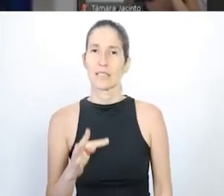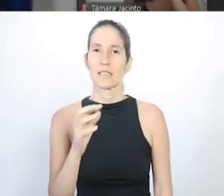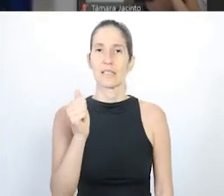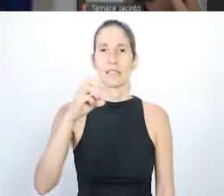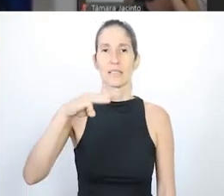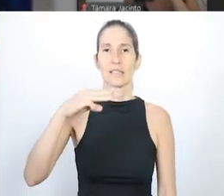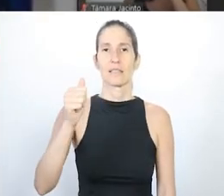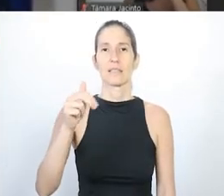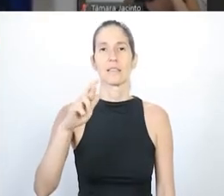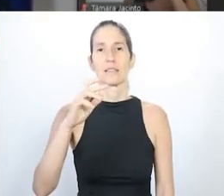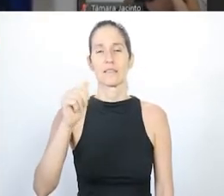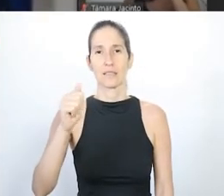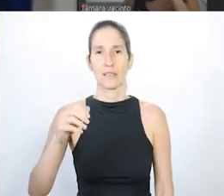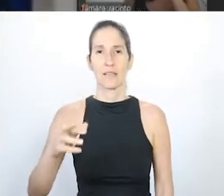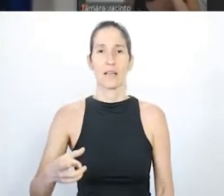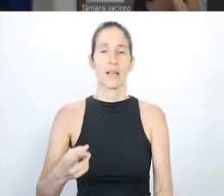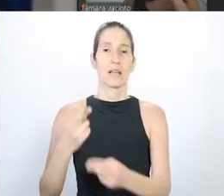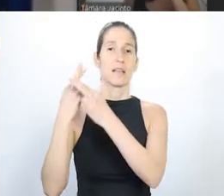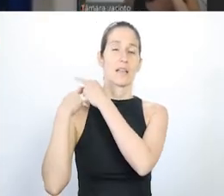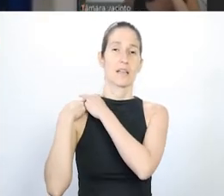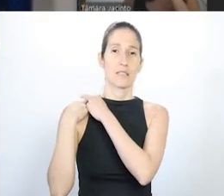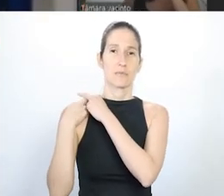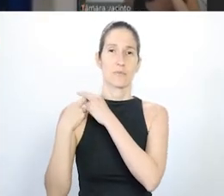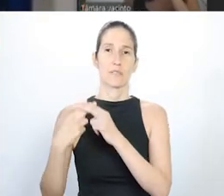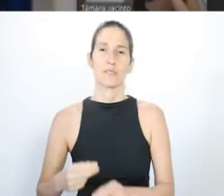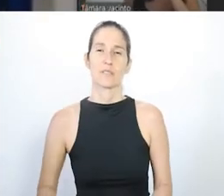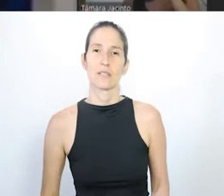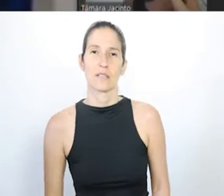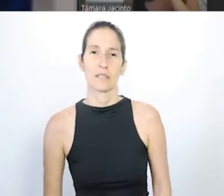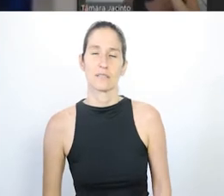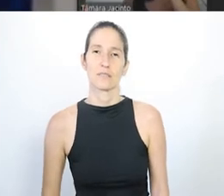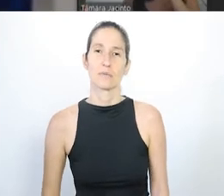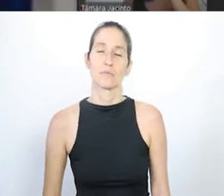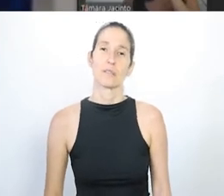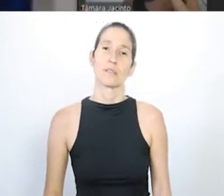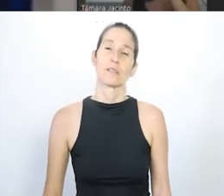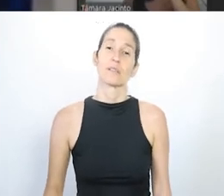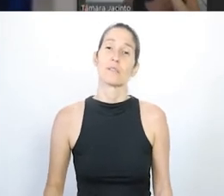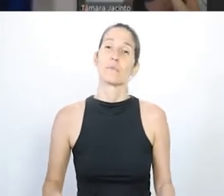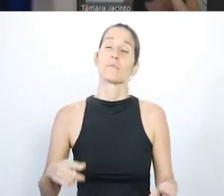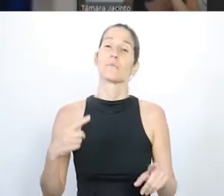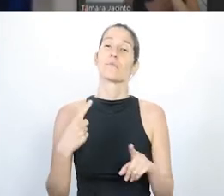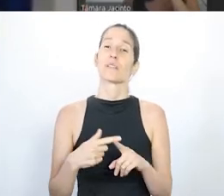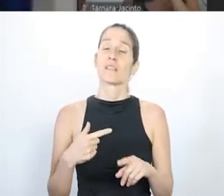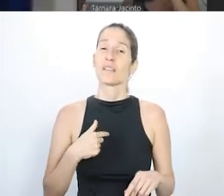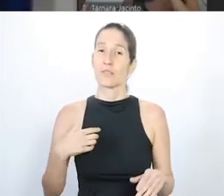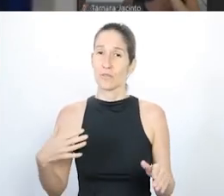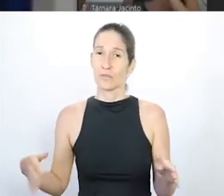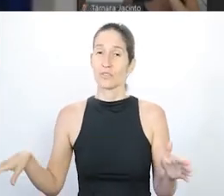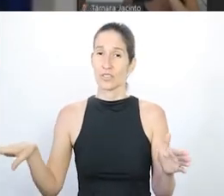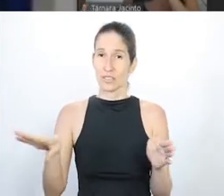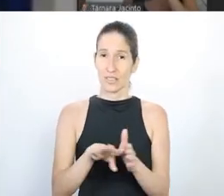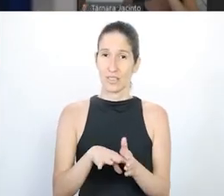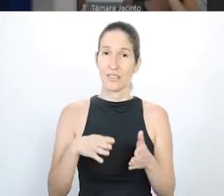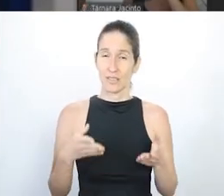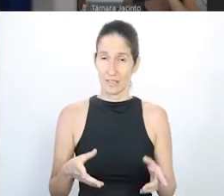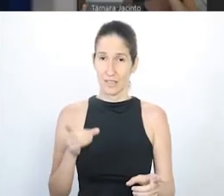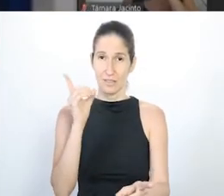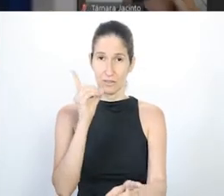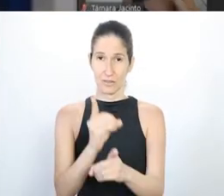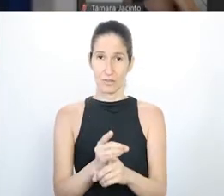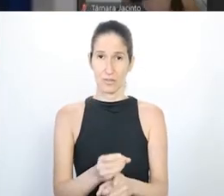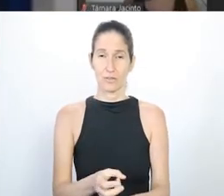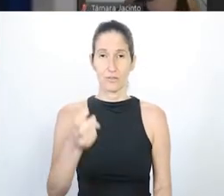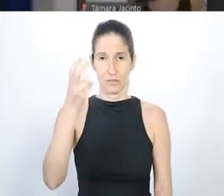por uma das coisas mais maravilhosas da minha vida, que foi a minha chegada, inclusive, no encontro, a primeira vez que eu cheguei no